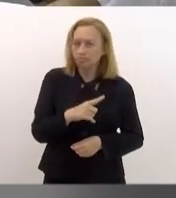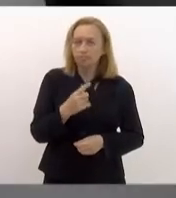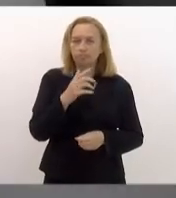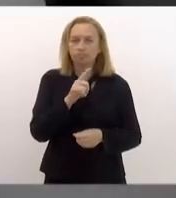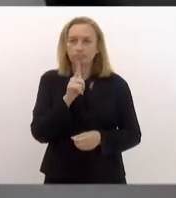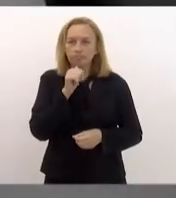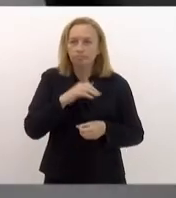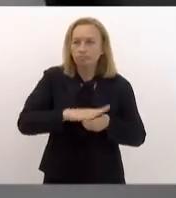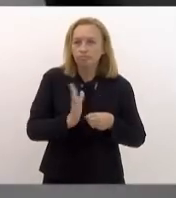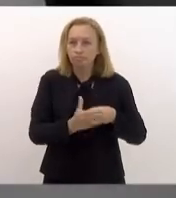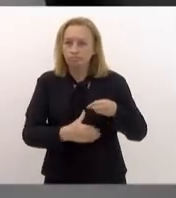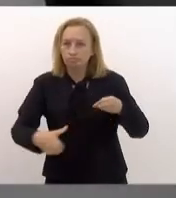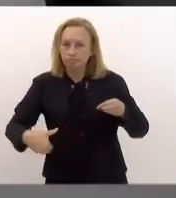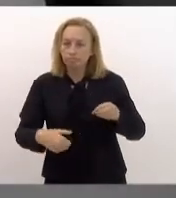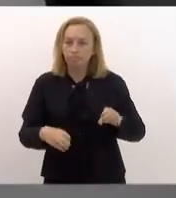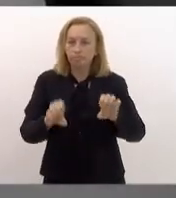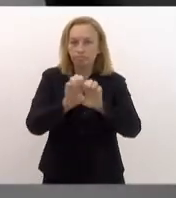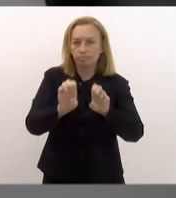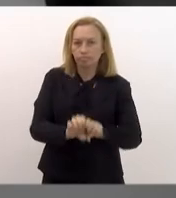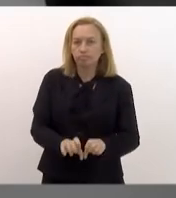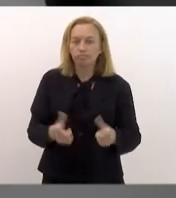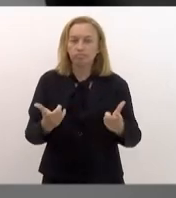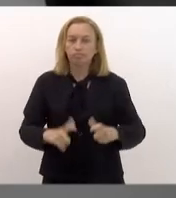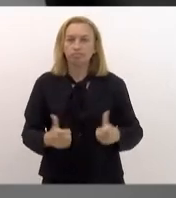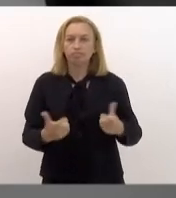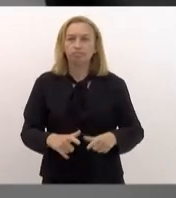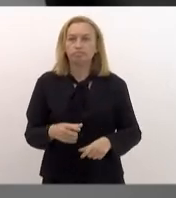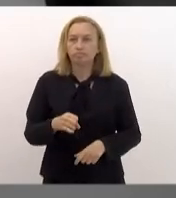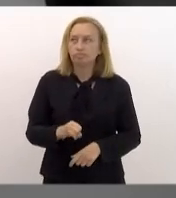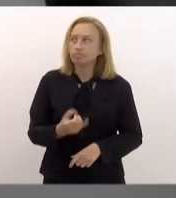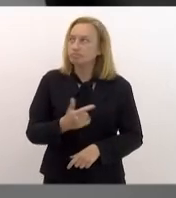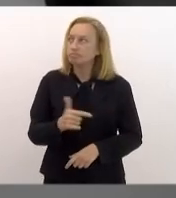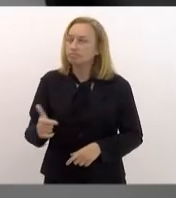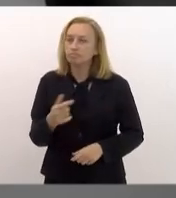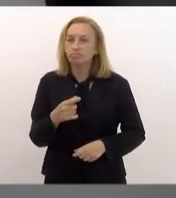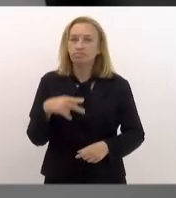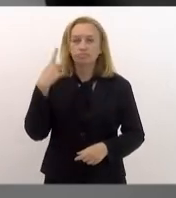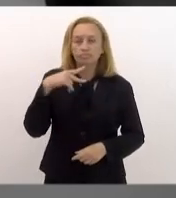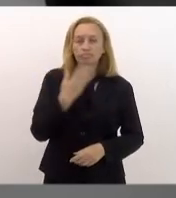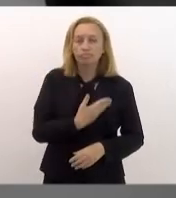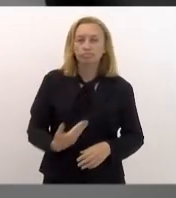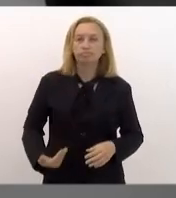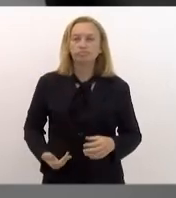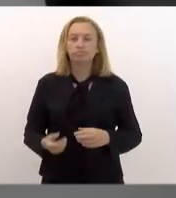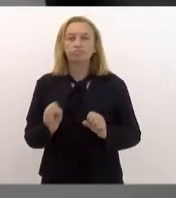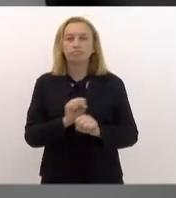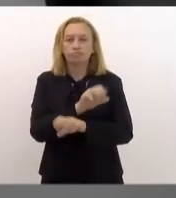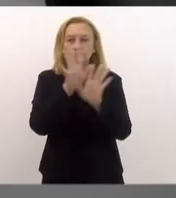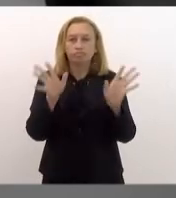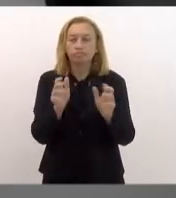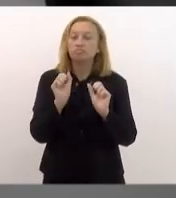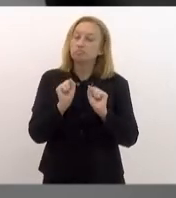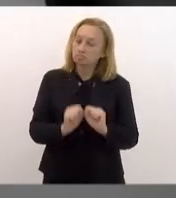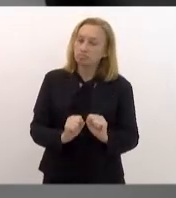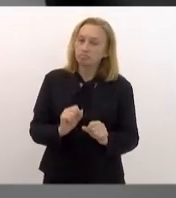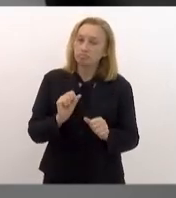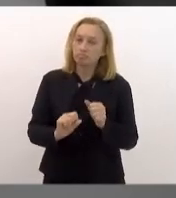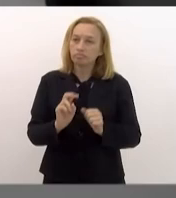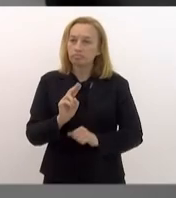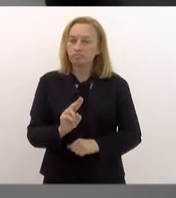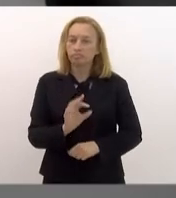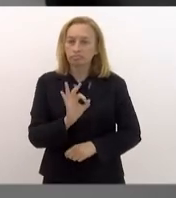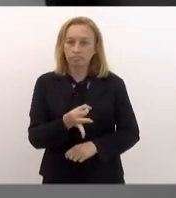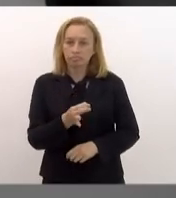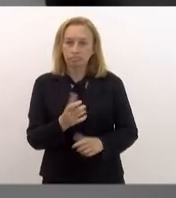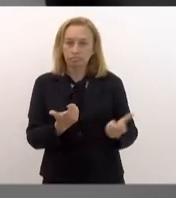saneamento básico, trazendo infraestrutura para essa região, se a gente não tem uma política pública clara sobre o que pode ser feito naquela região.